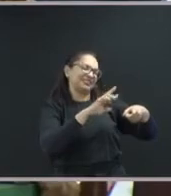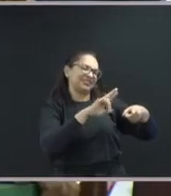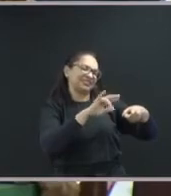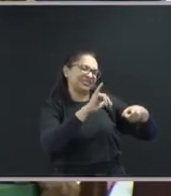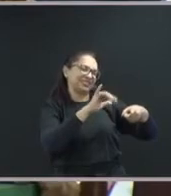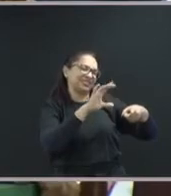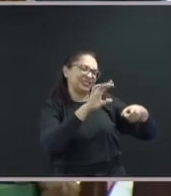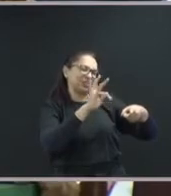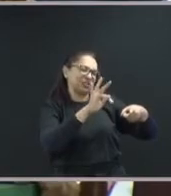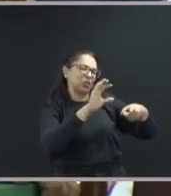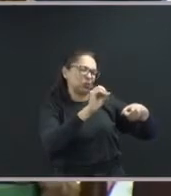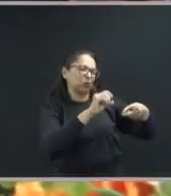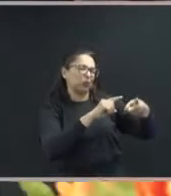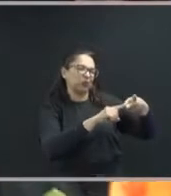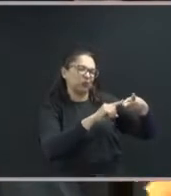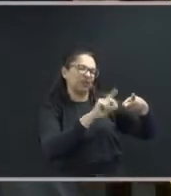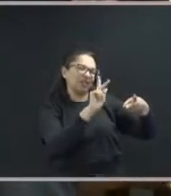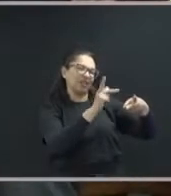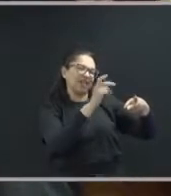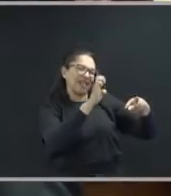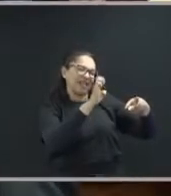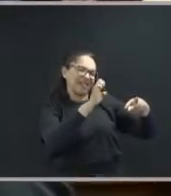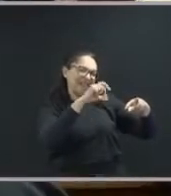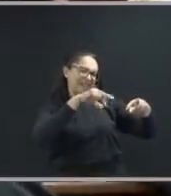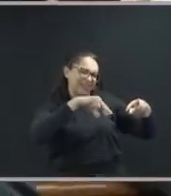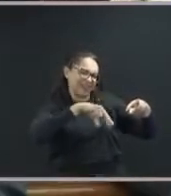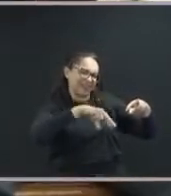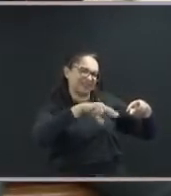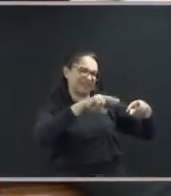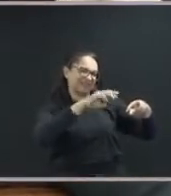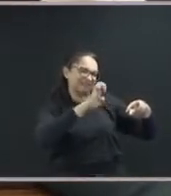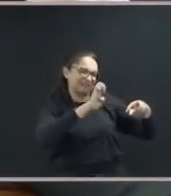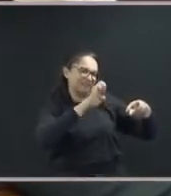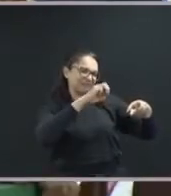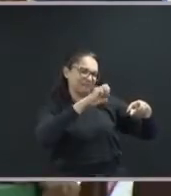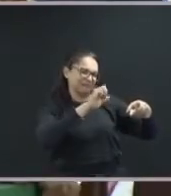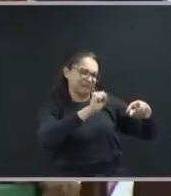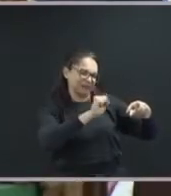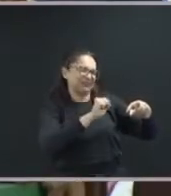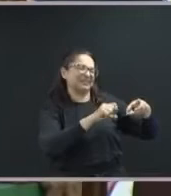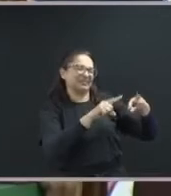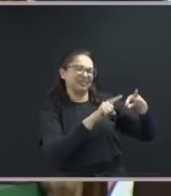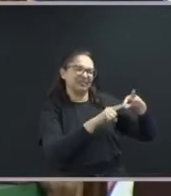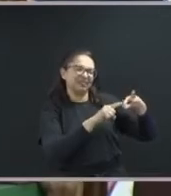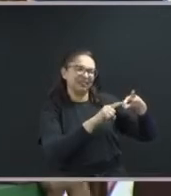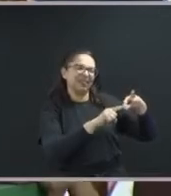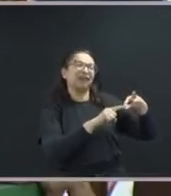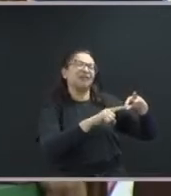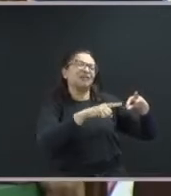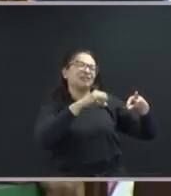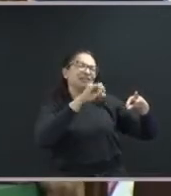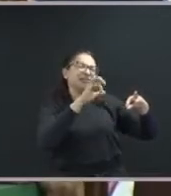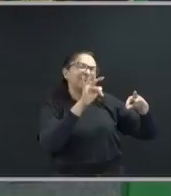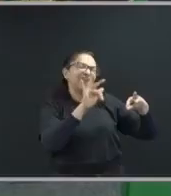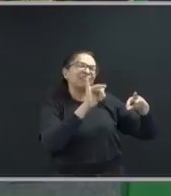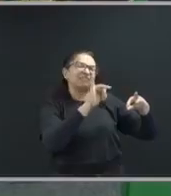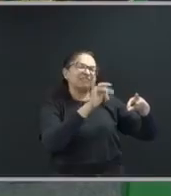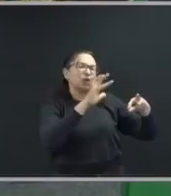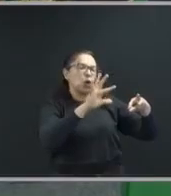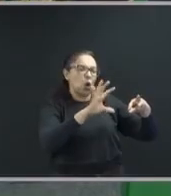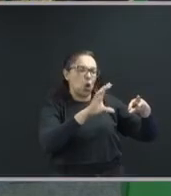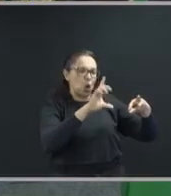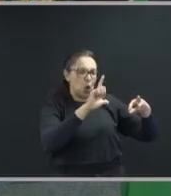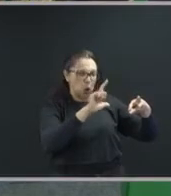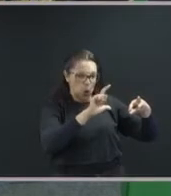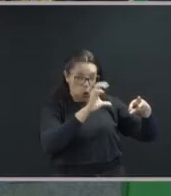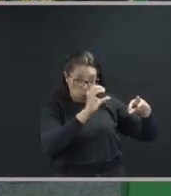Pátrapos, a Hermes, aos irmãos que estão com eles. Saudai a Filólogo, a Júlia, a